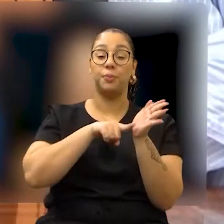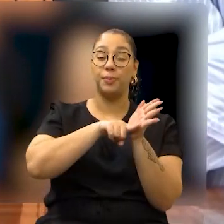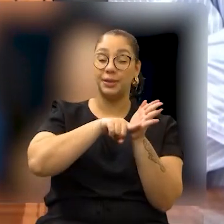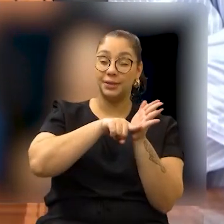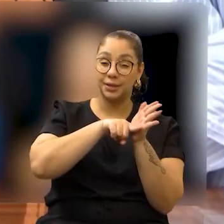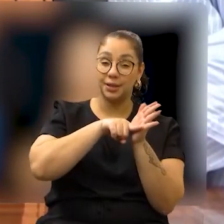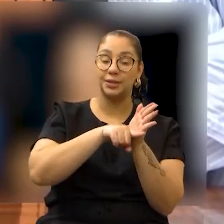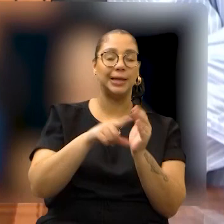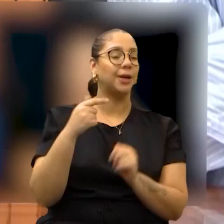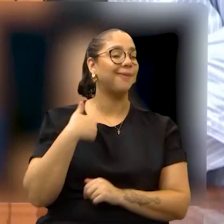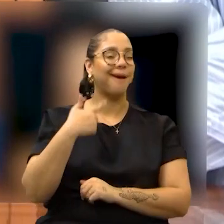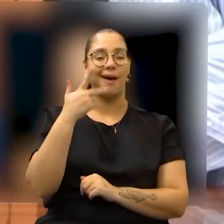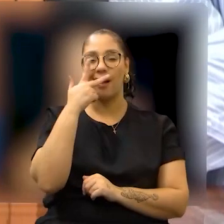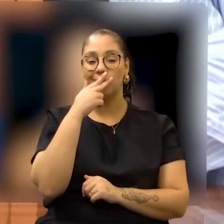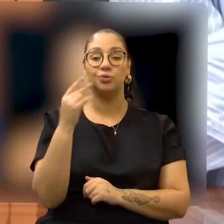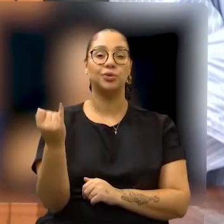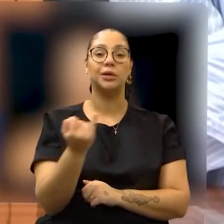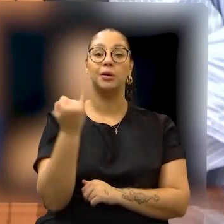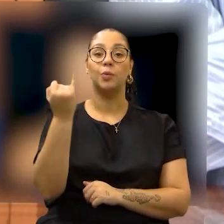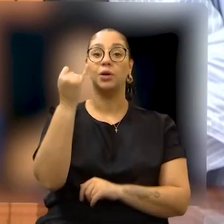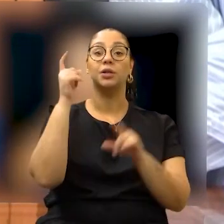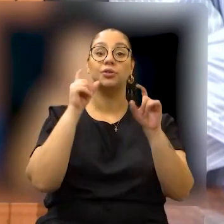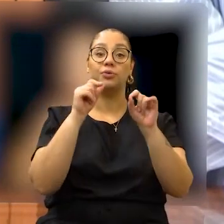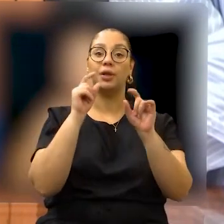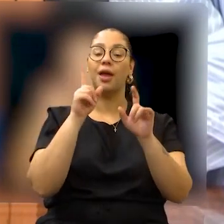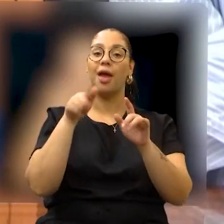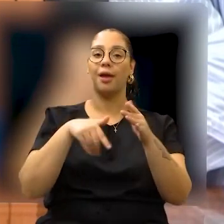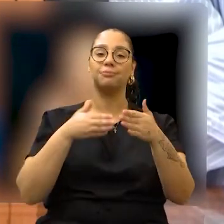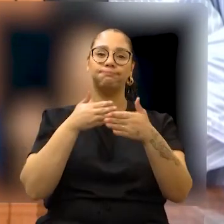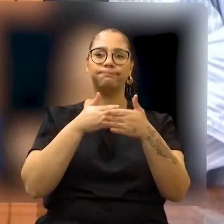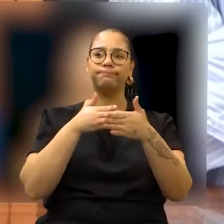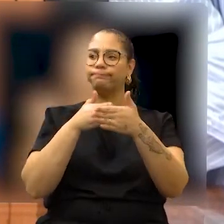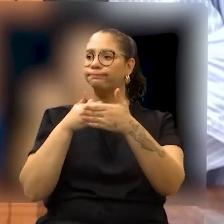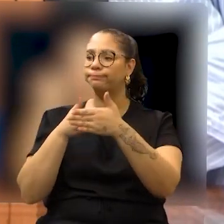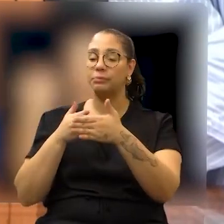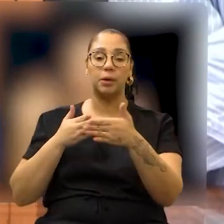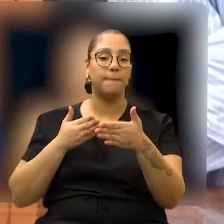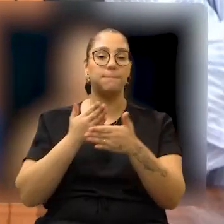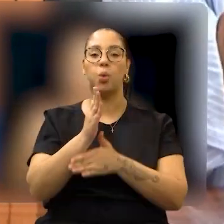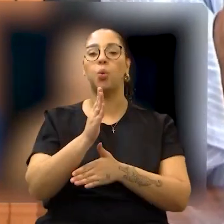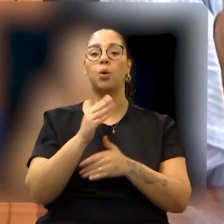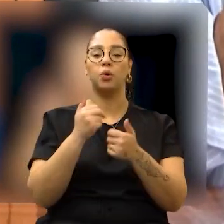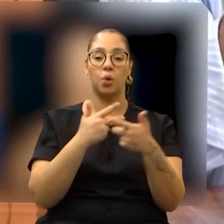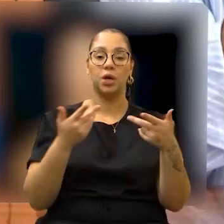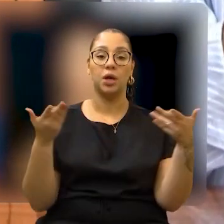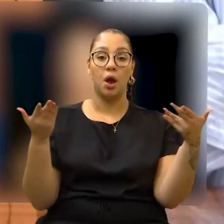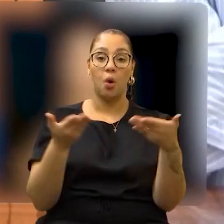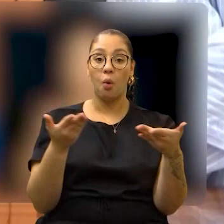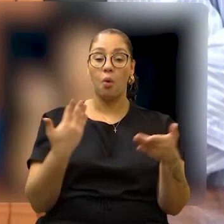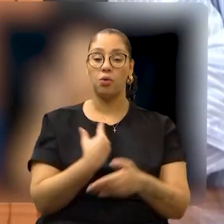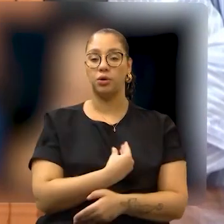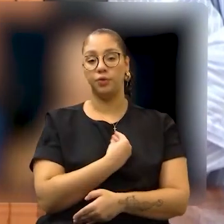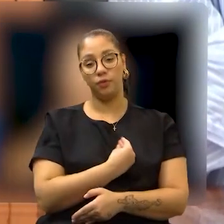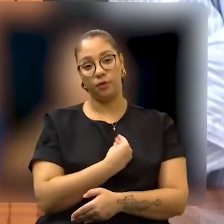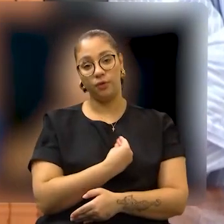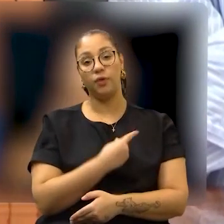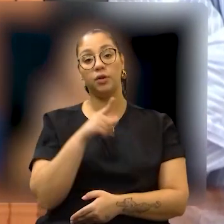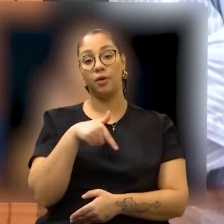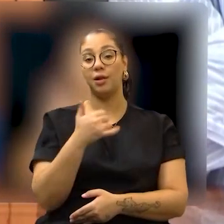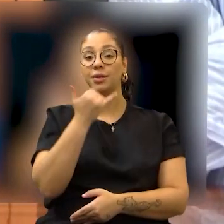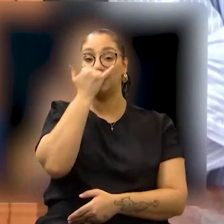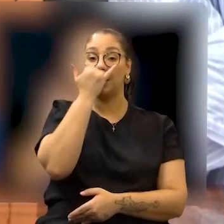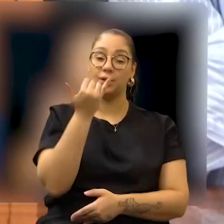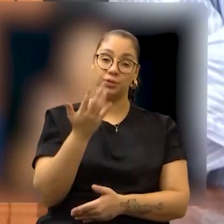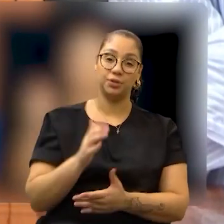de pesquisa. Acho isso muito importante para a superação desse estado que